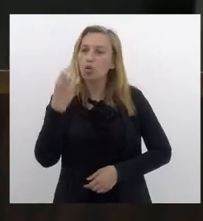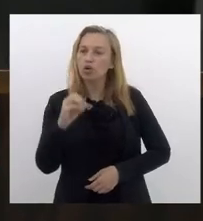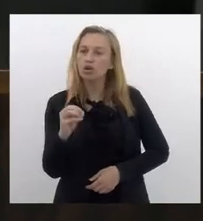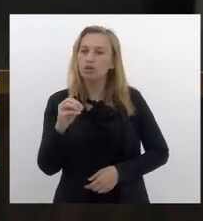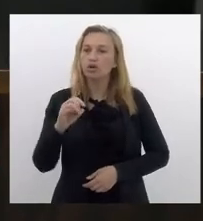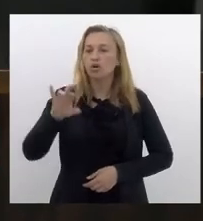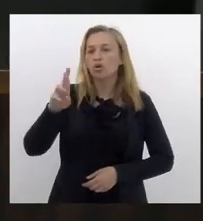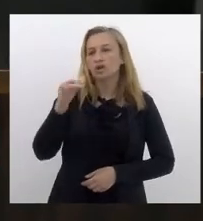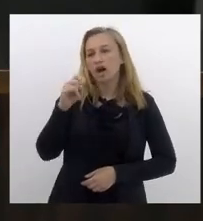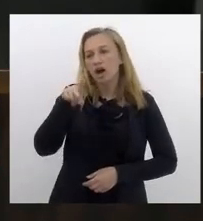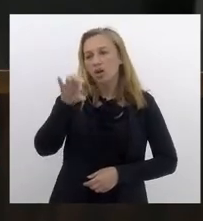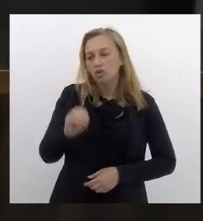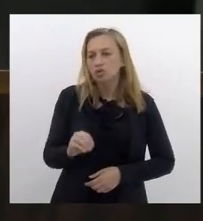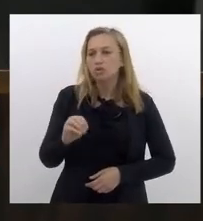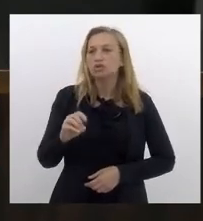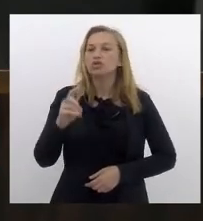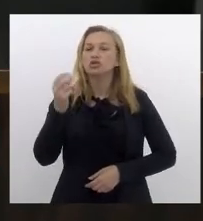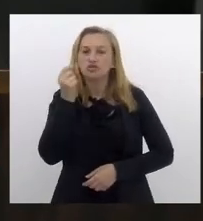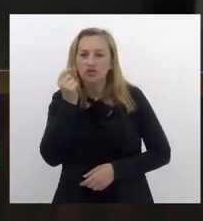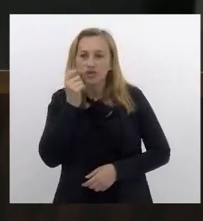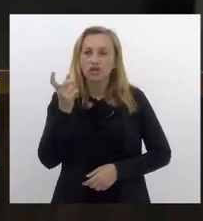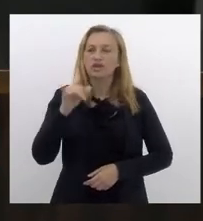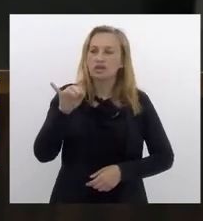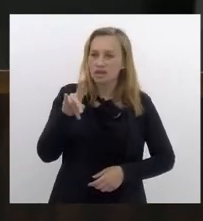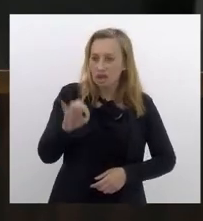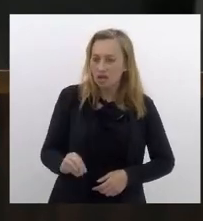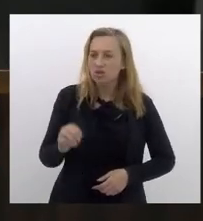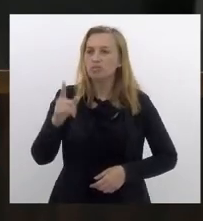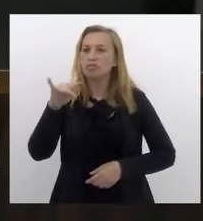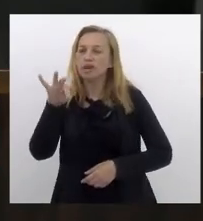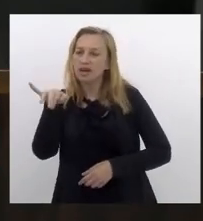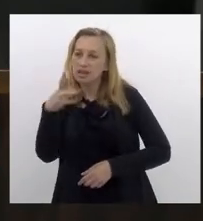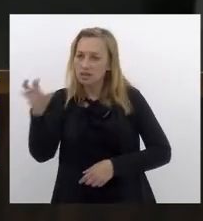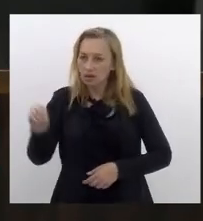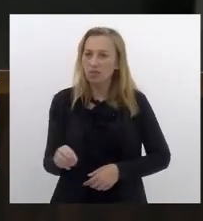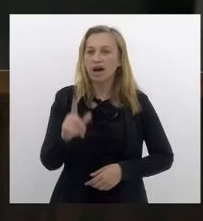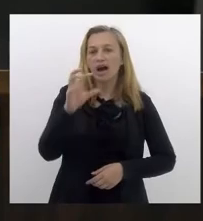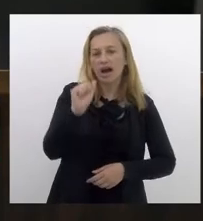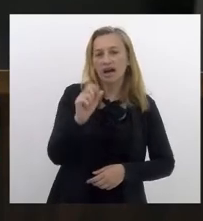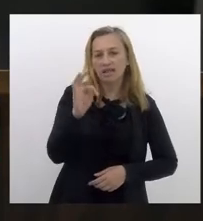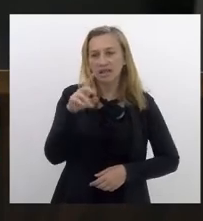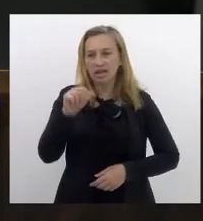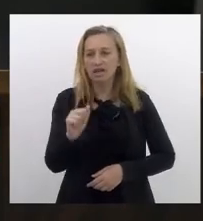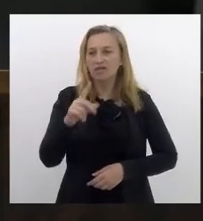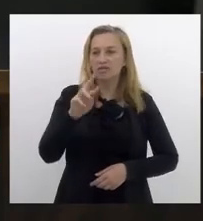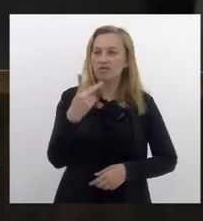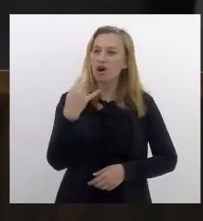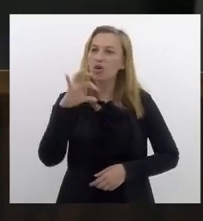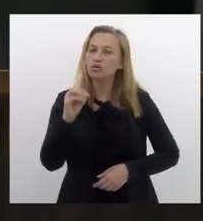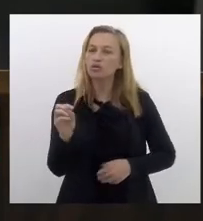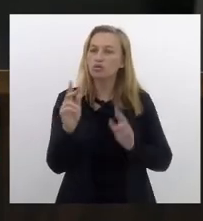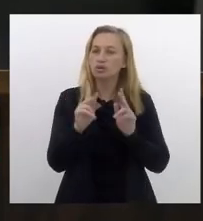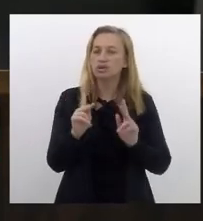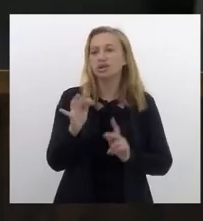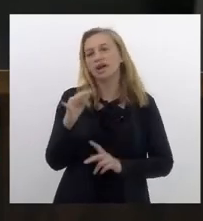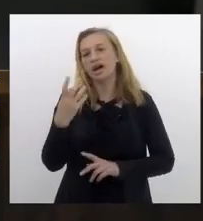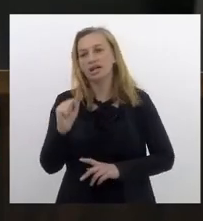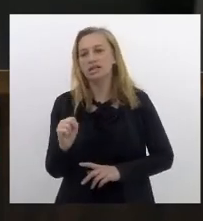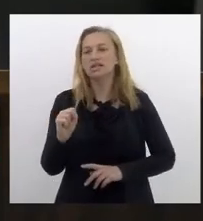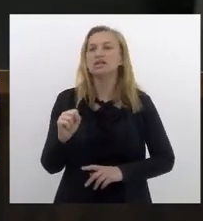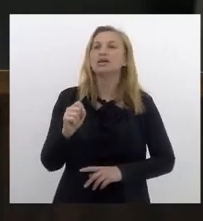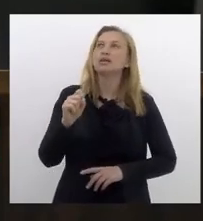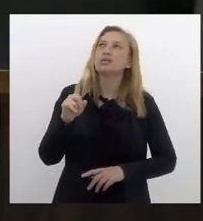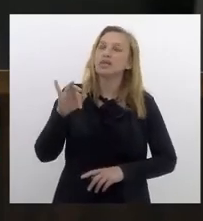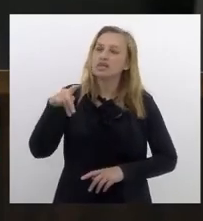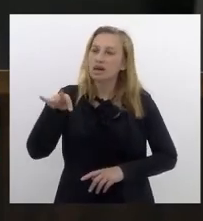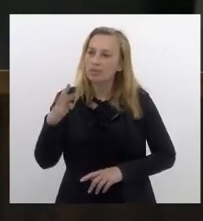Ronaldo Anquieta, Marcos Vinícius, Giovanni Ratinho, Jair Bittencourt, Sérgio Fernandes, Brazão, Átila Nunes, Valdo Ceasa, Wellington José, Márcio Canela,